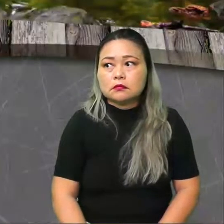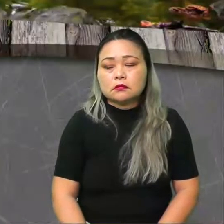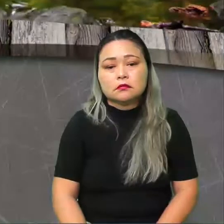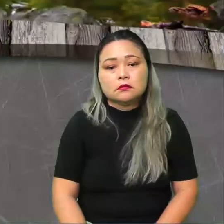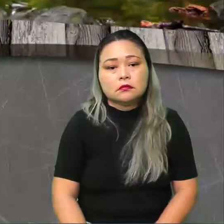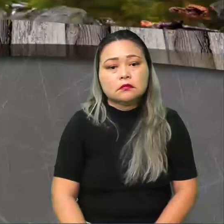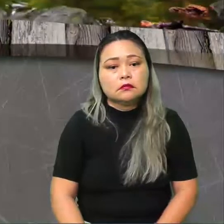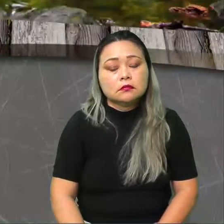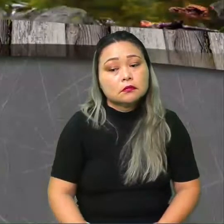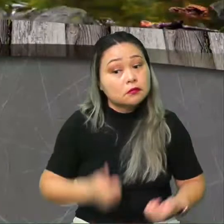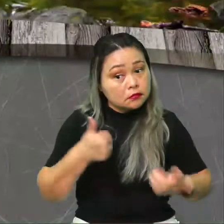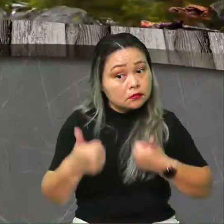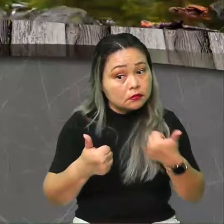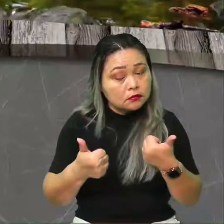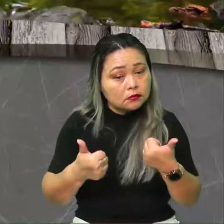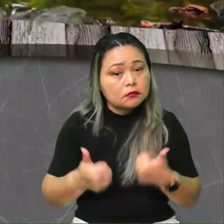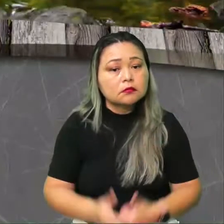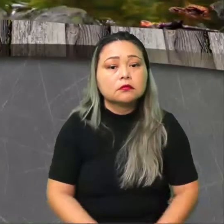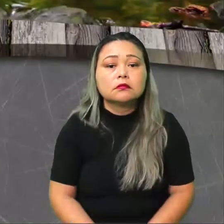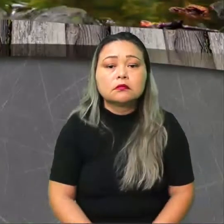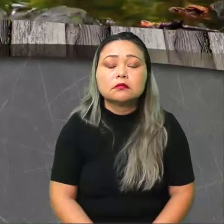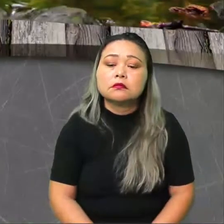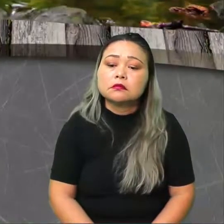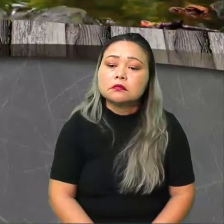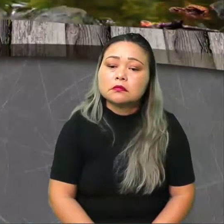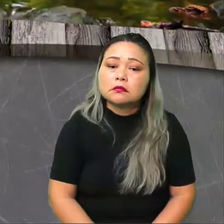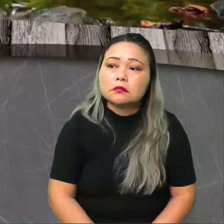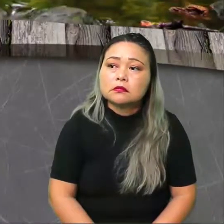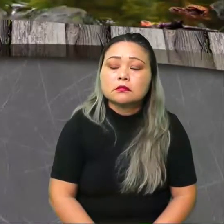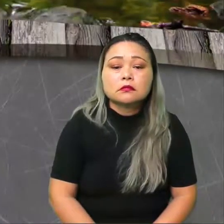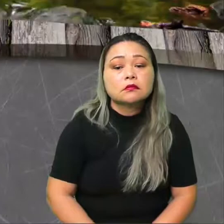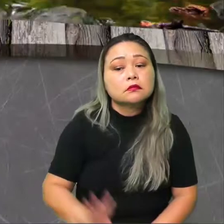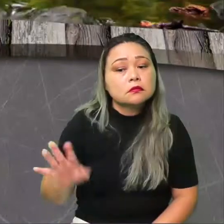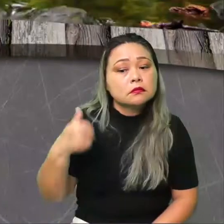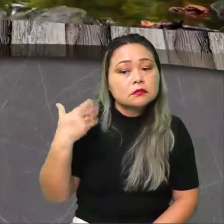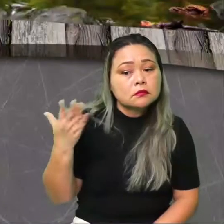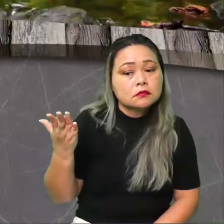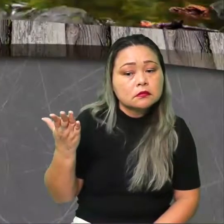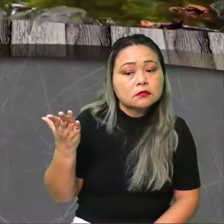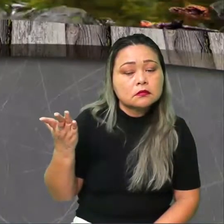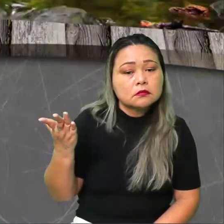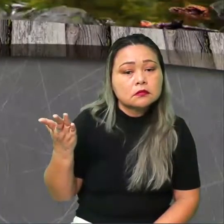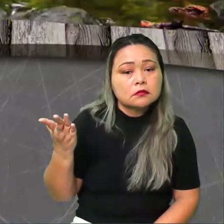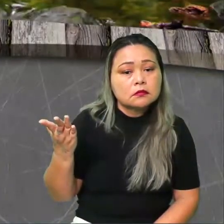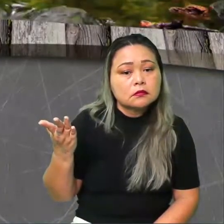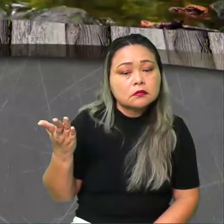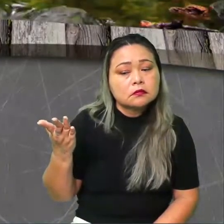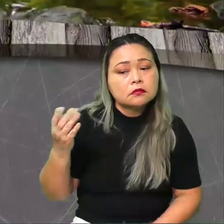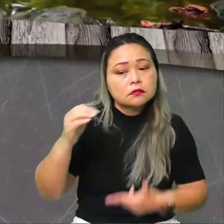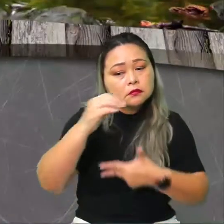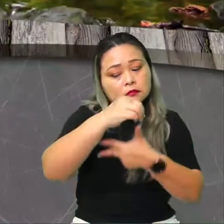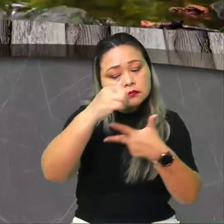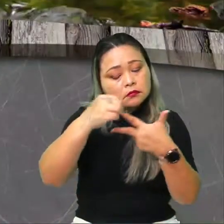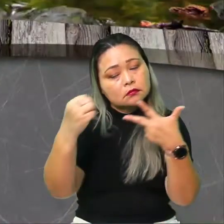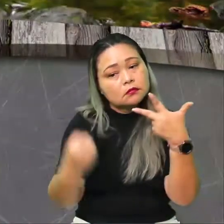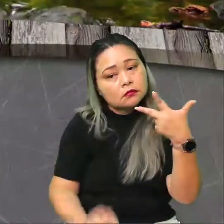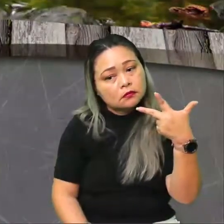heterotrófica. Belezinha? Belezinha? Vamos para a nossa questãozinha do